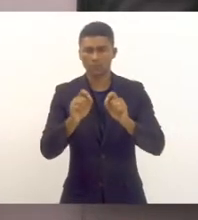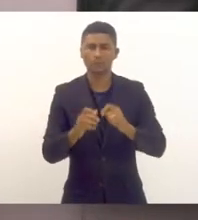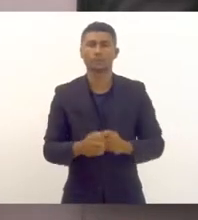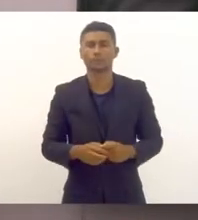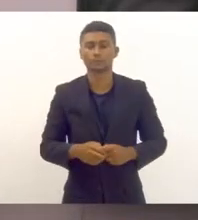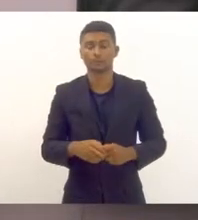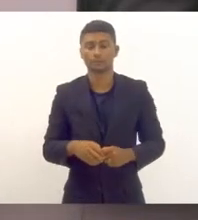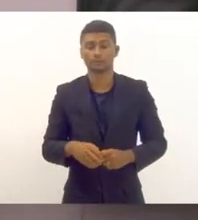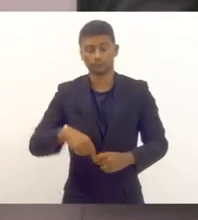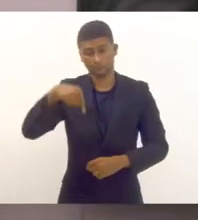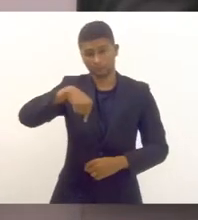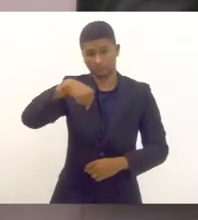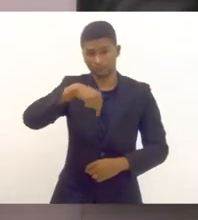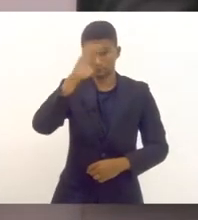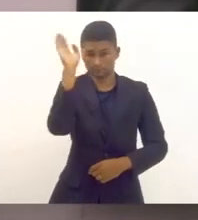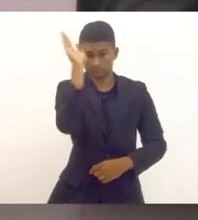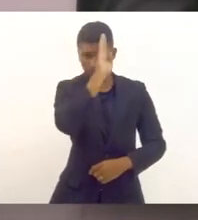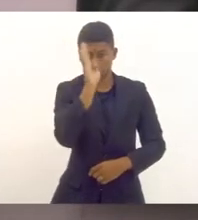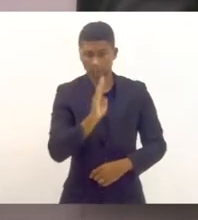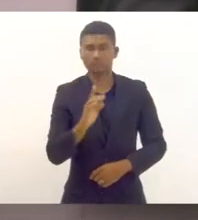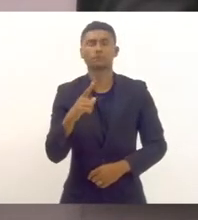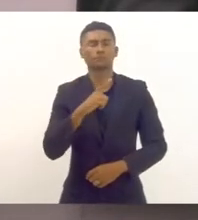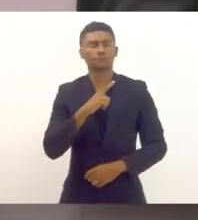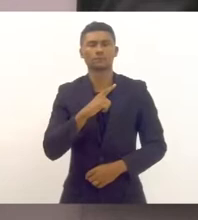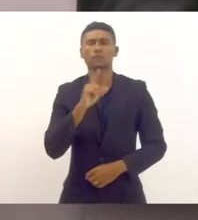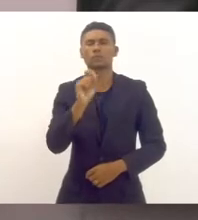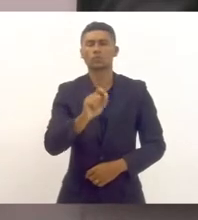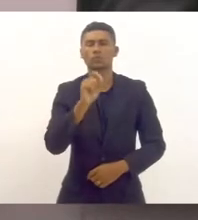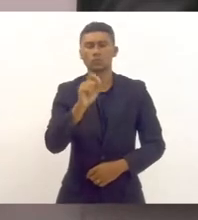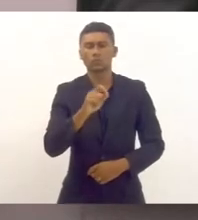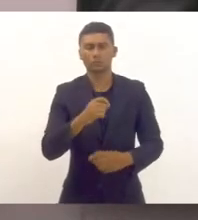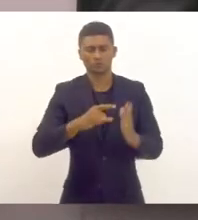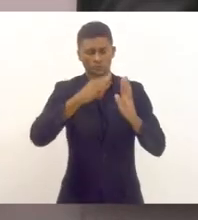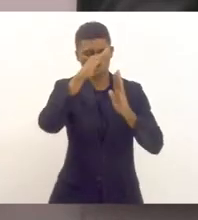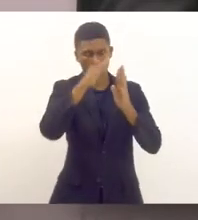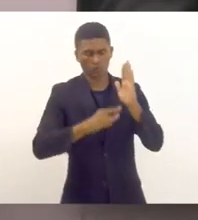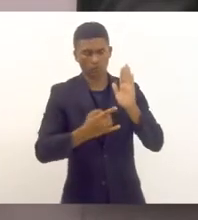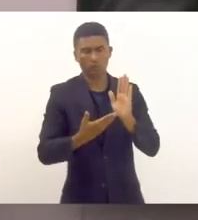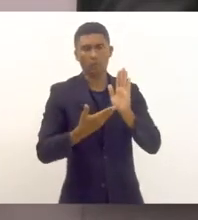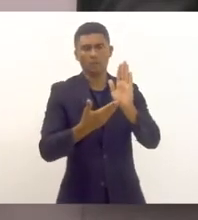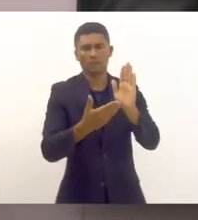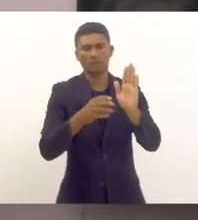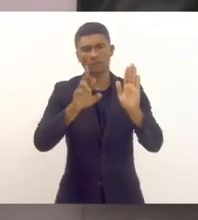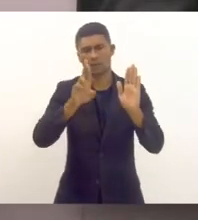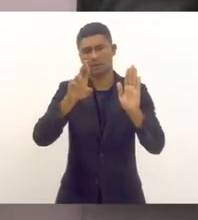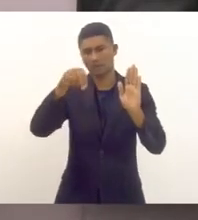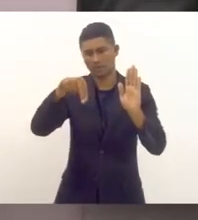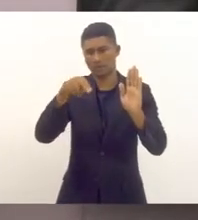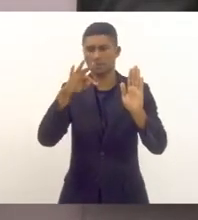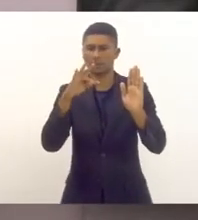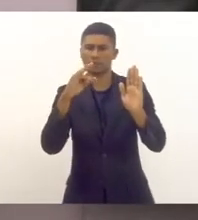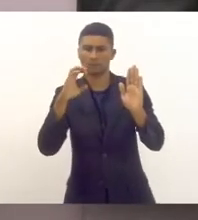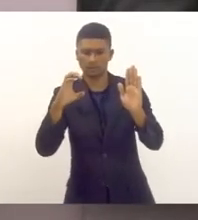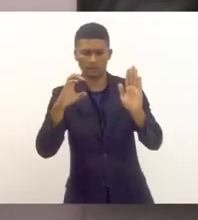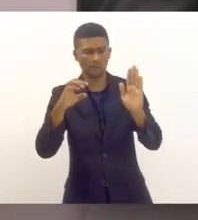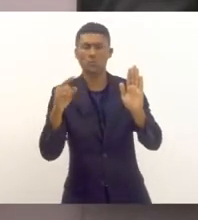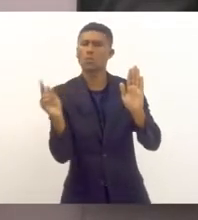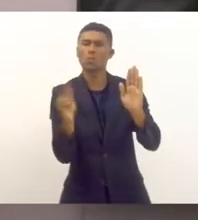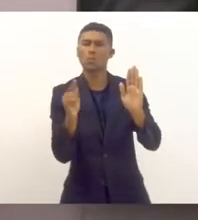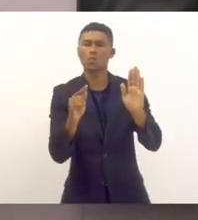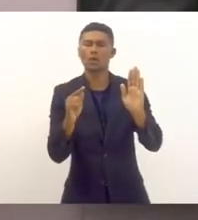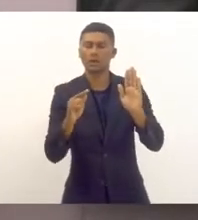temos aqui no Brasil o Registro Nacional do Transportador Rodoviário de Cargas, RNTRC, que é controlado pela